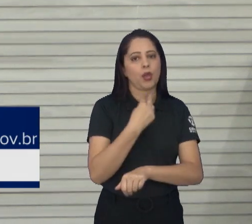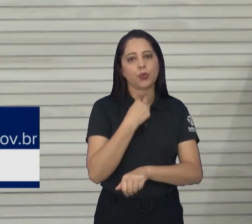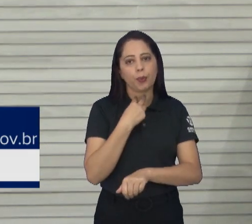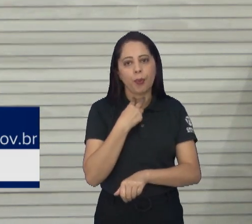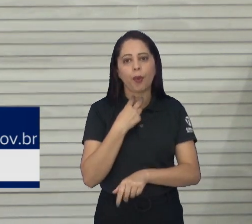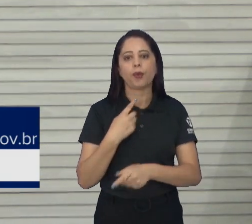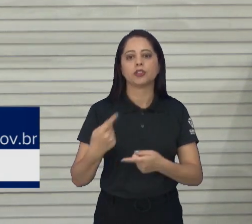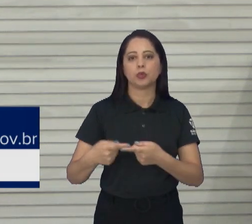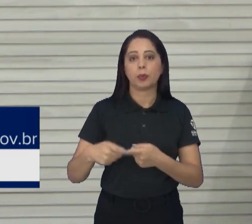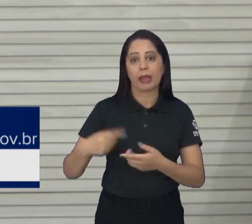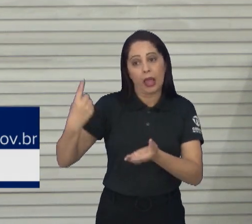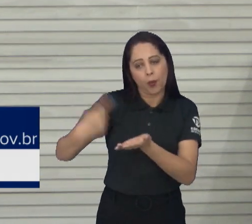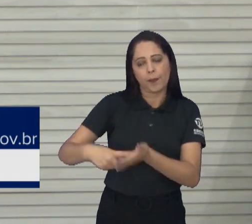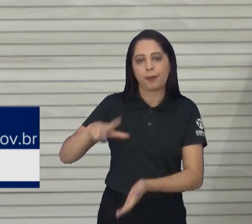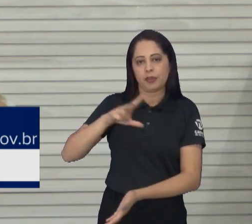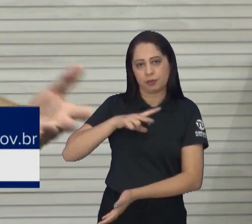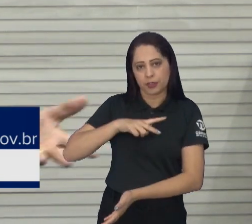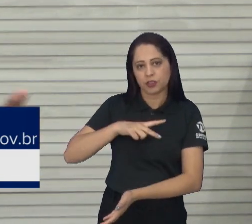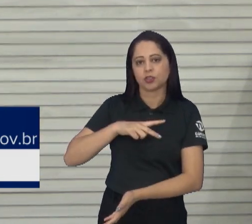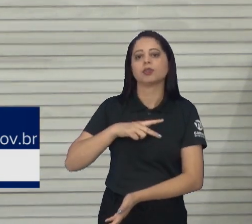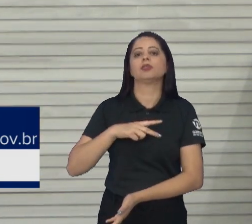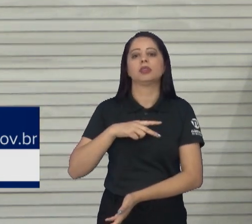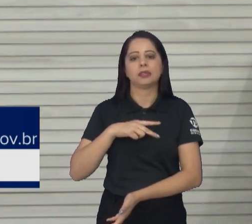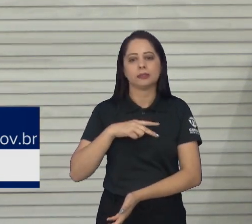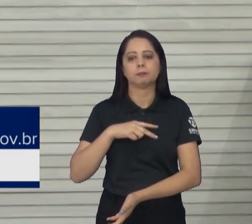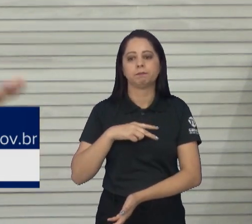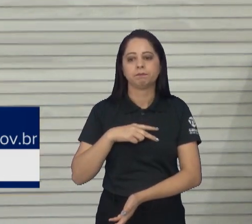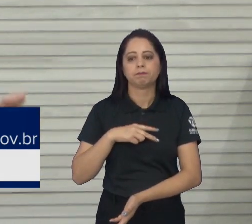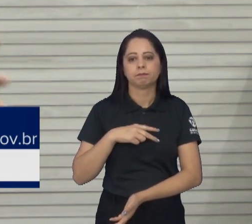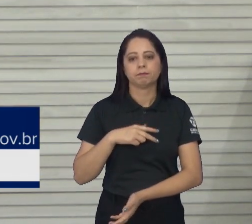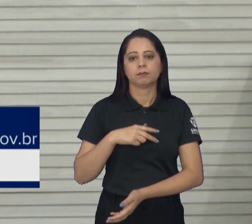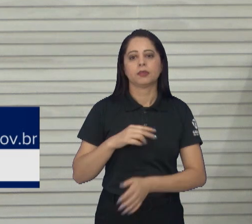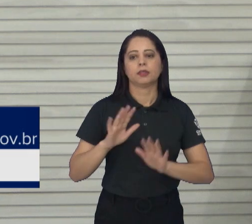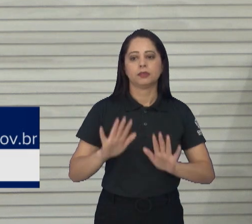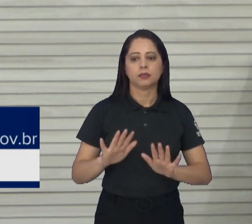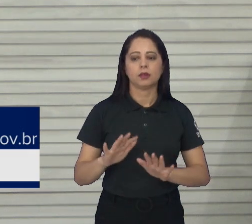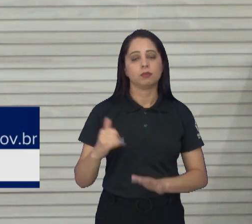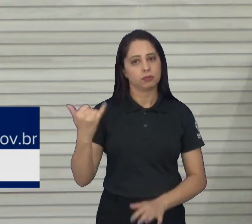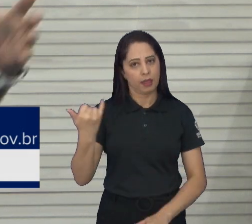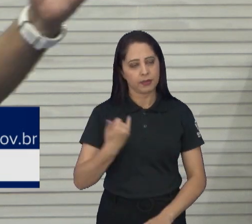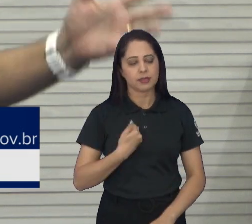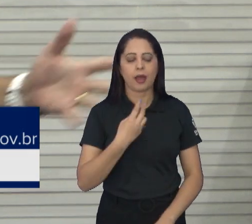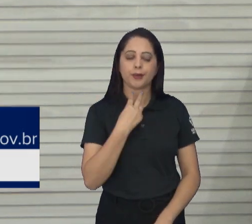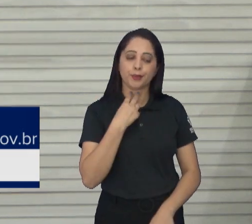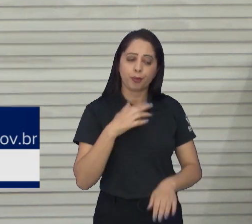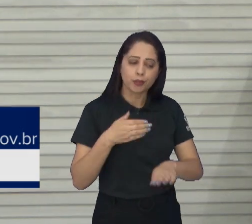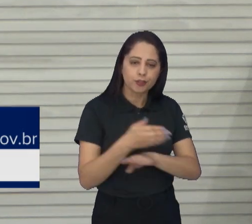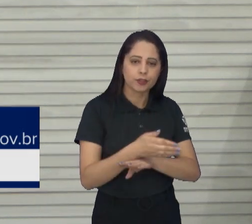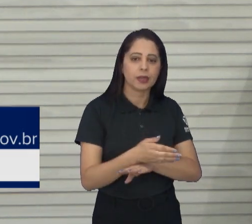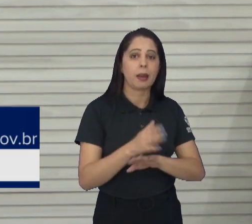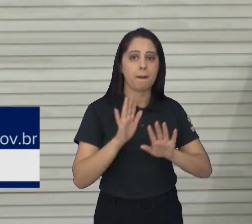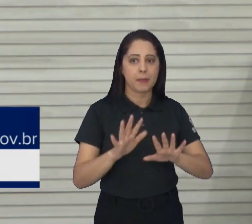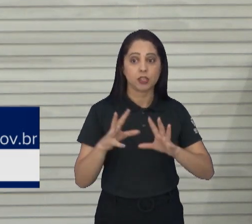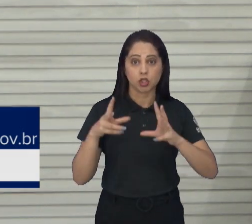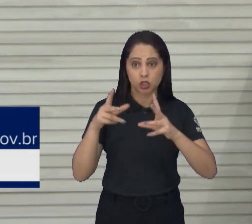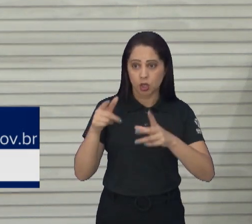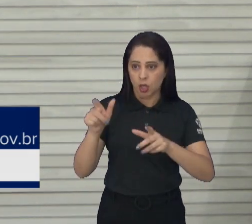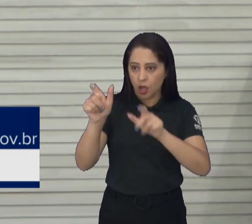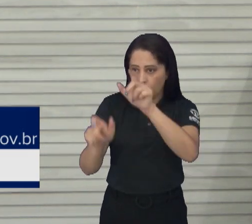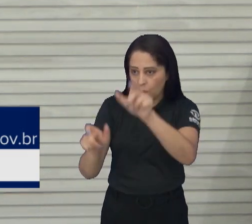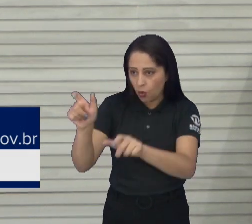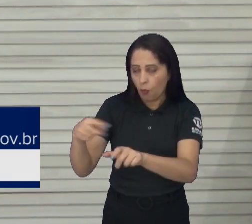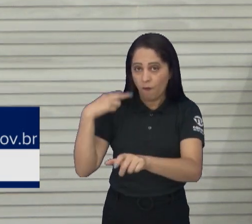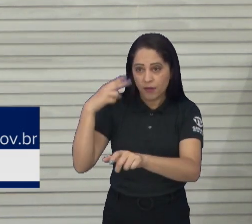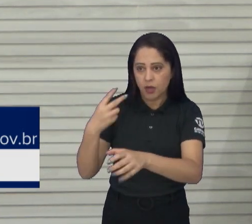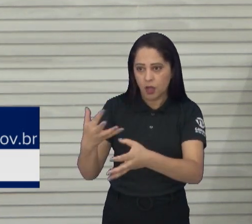pessoais, outros com reuniões com algumas instituições, justificaram a presença, não puderam vir, mas todos eles receberam o plano